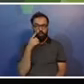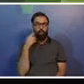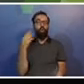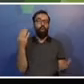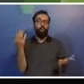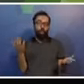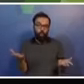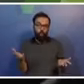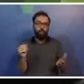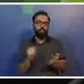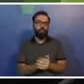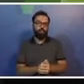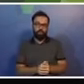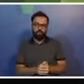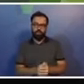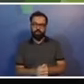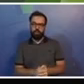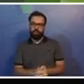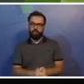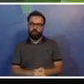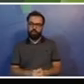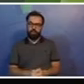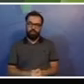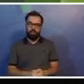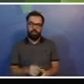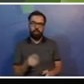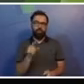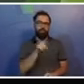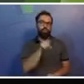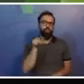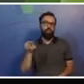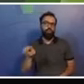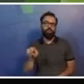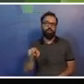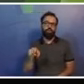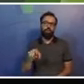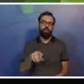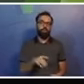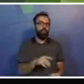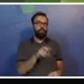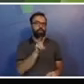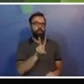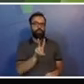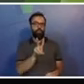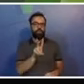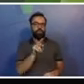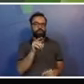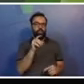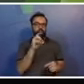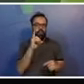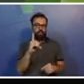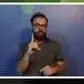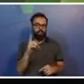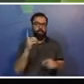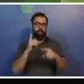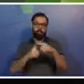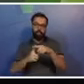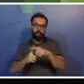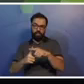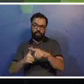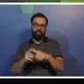Ou, falando de uma maneira mais simples, 2D mais 2D mais